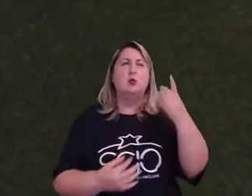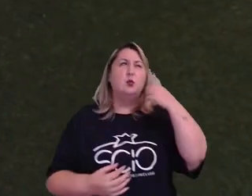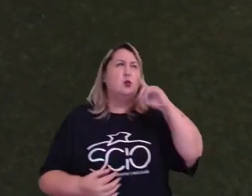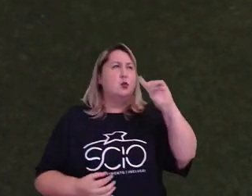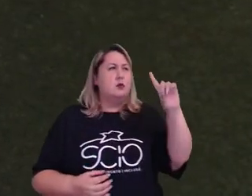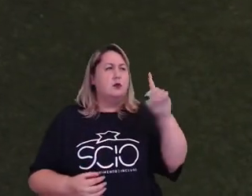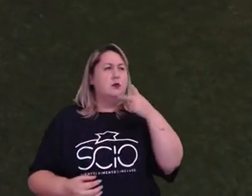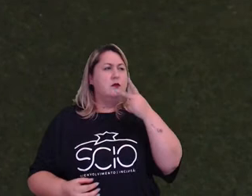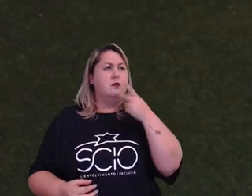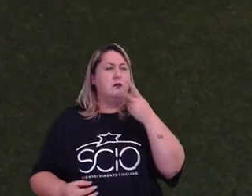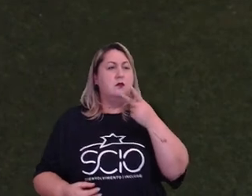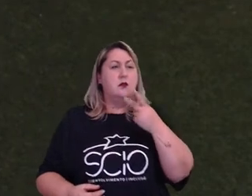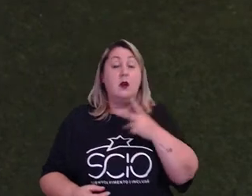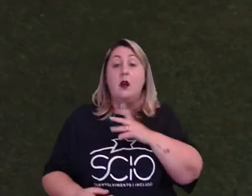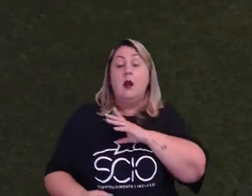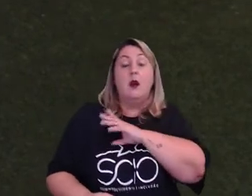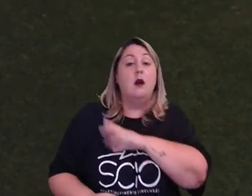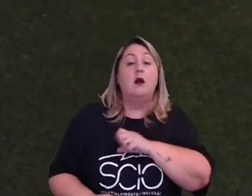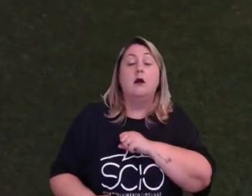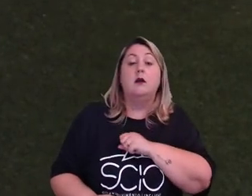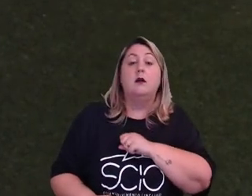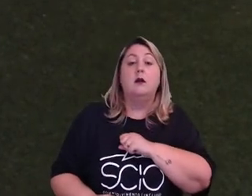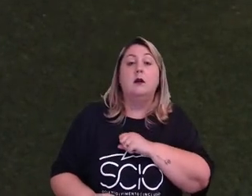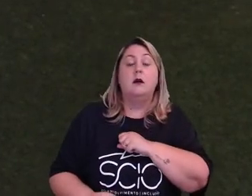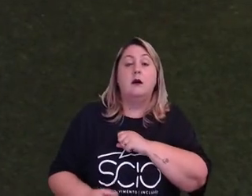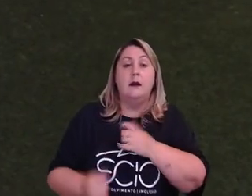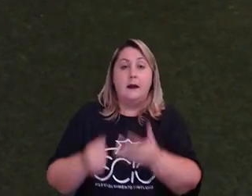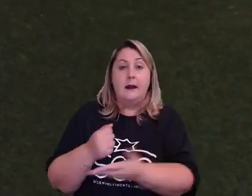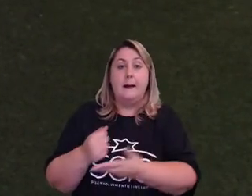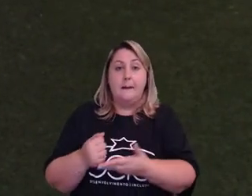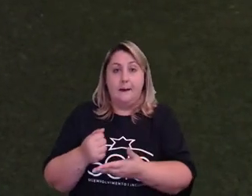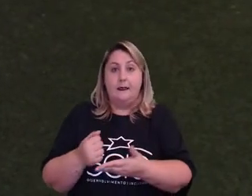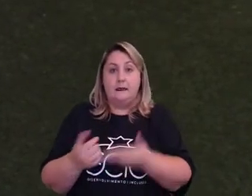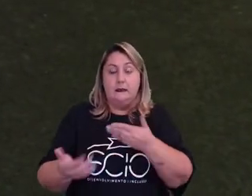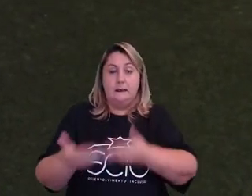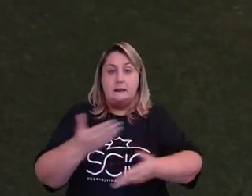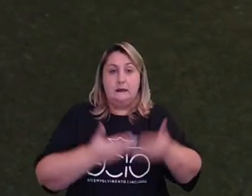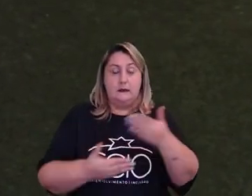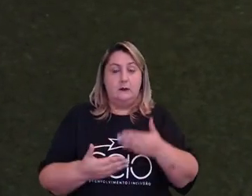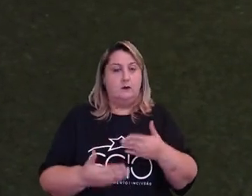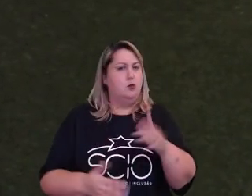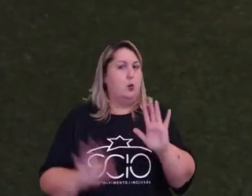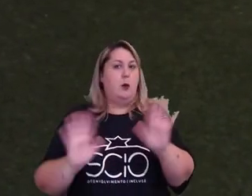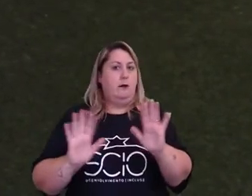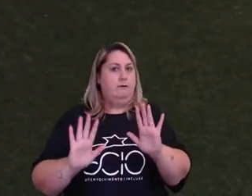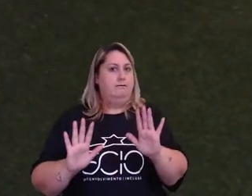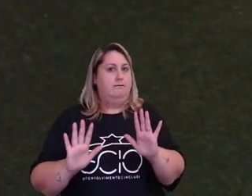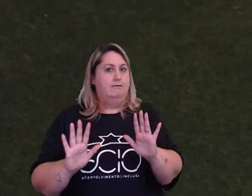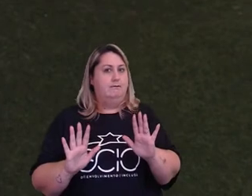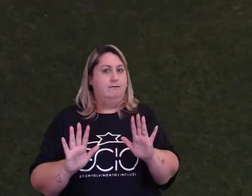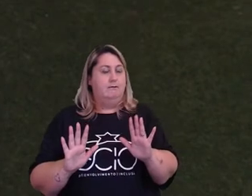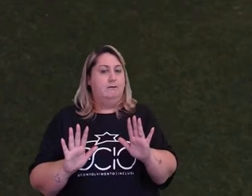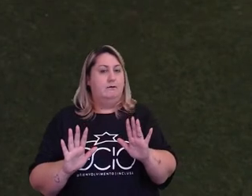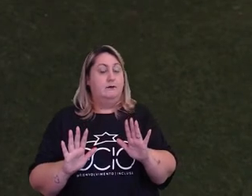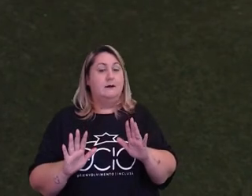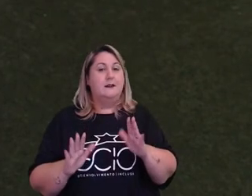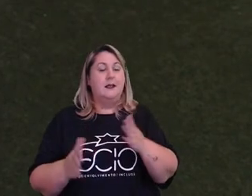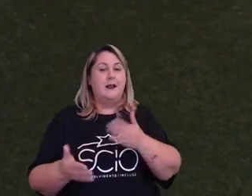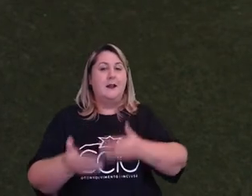falou que é o amor que sustenta o relacionamento. Não é. É